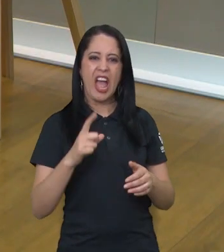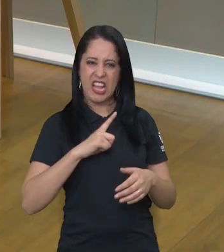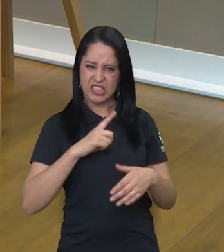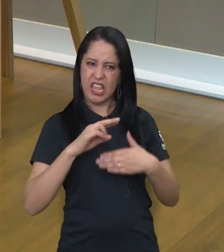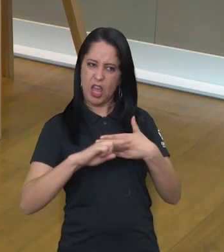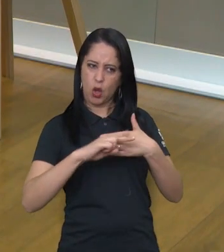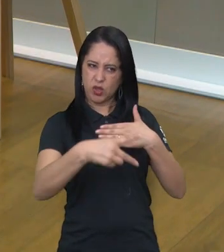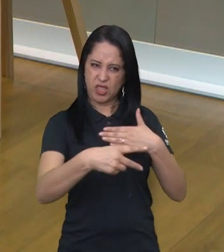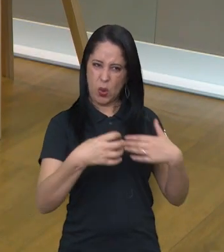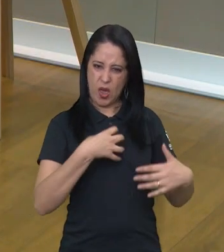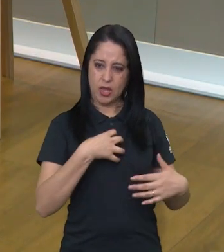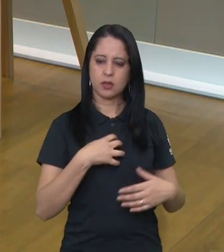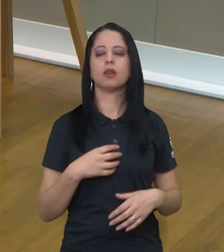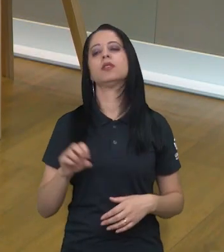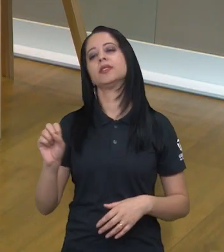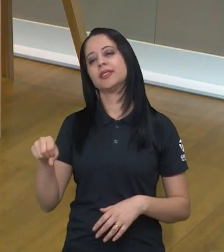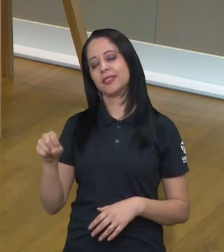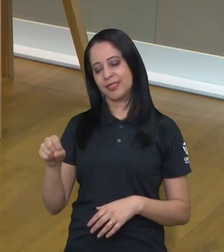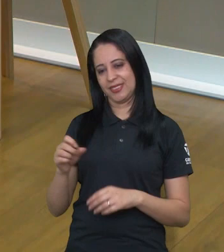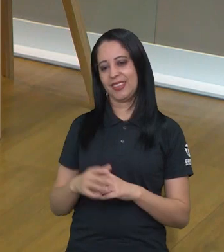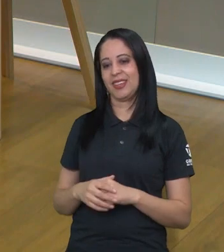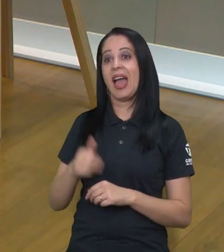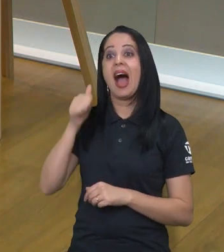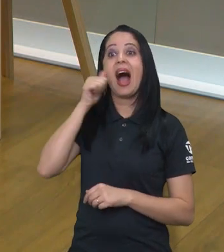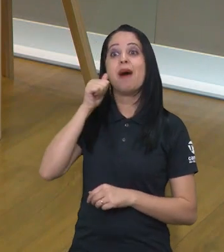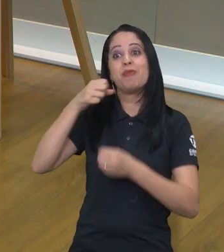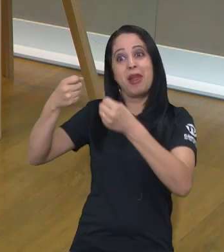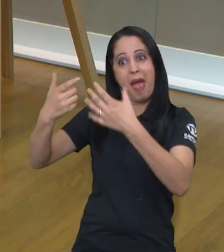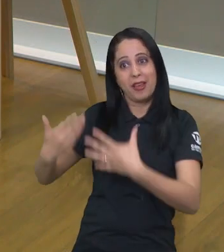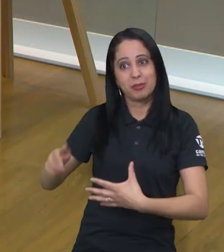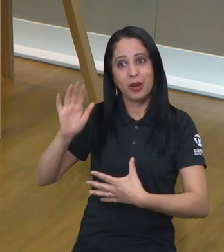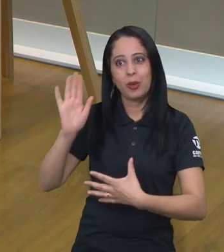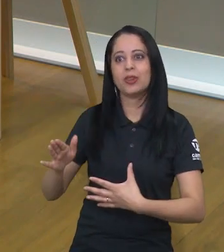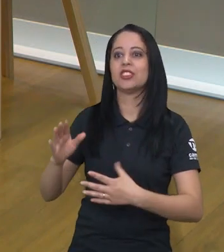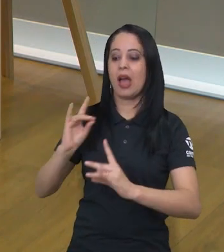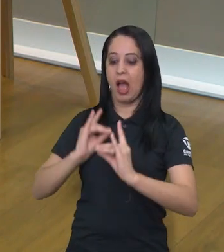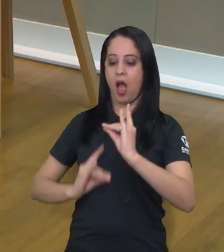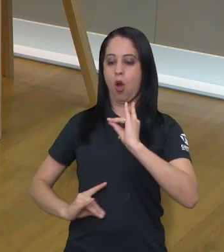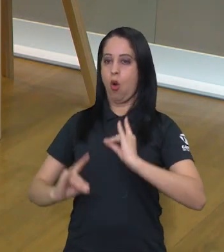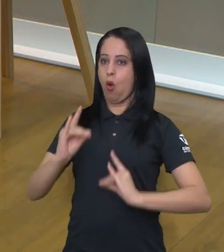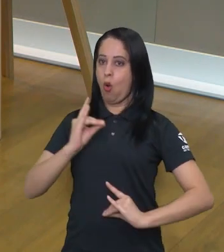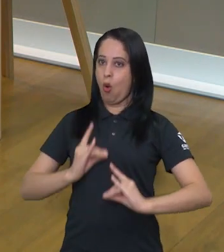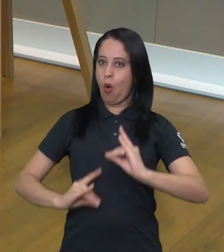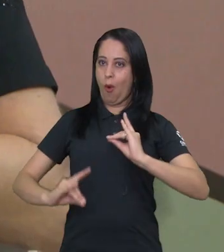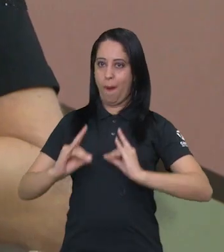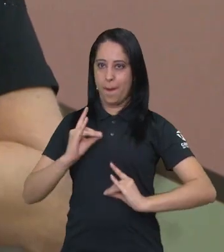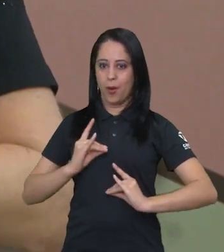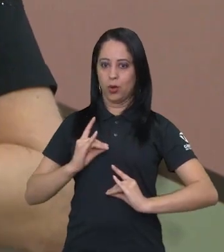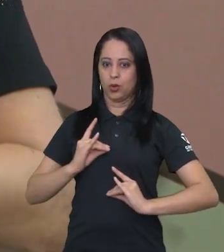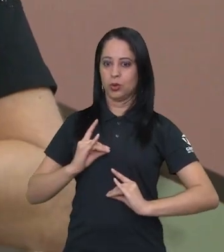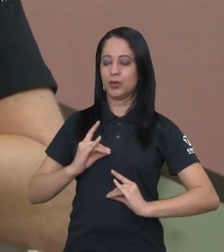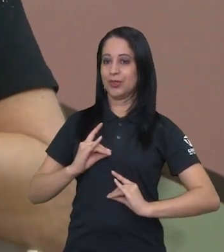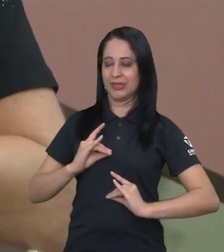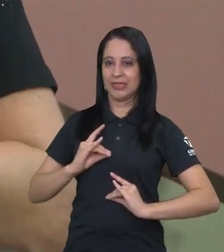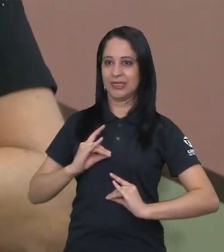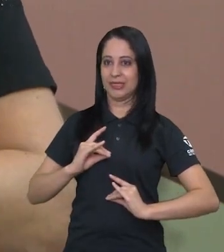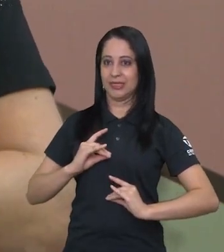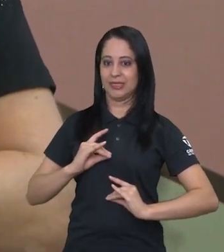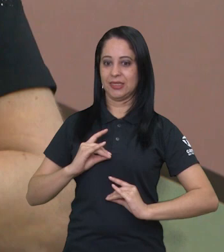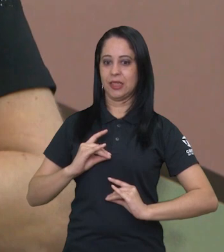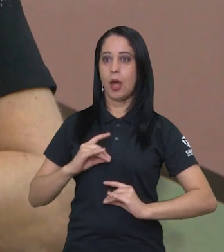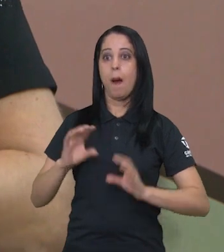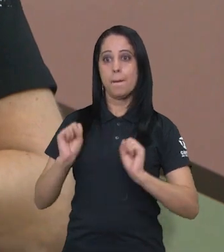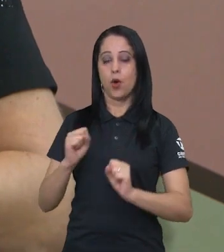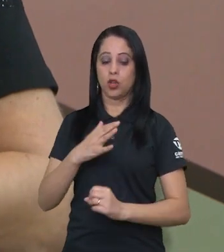colateral? Provoca, Quais? né? Como a Edilane falou, é uma bomba de hormônio, é uma bomba de hormônio, né? A paciente pode ter dor